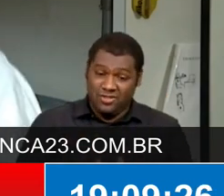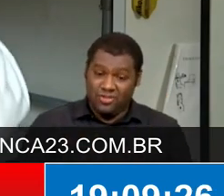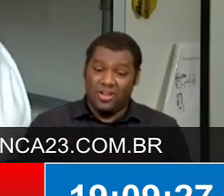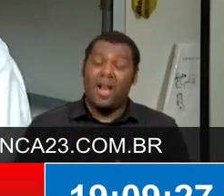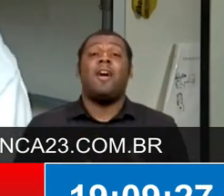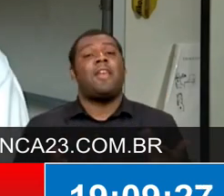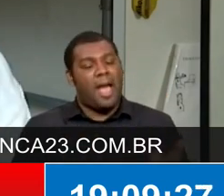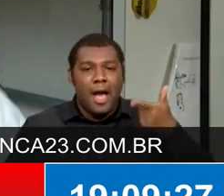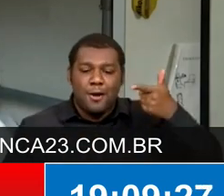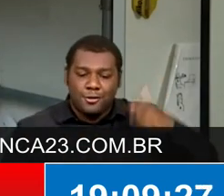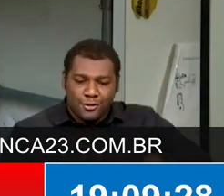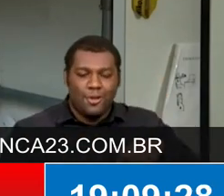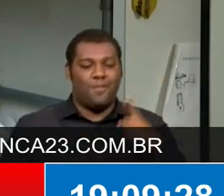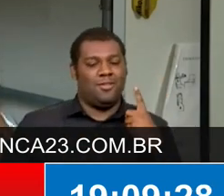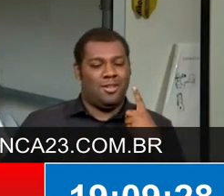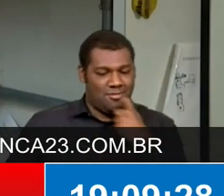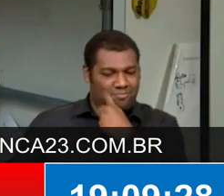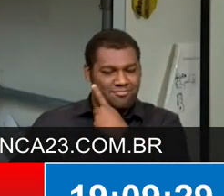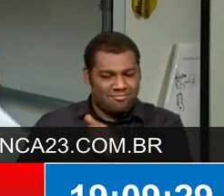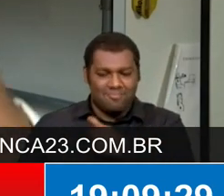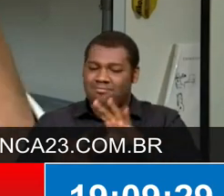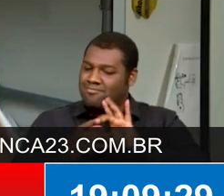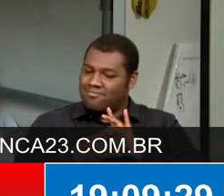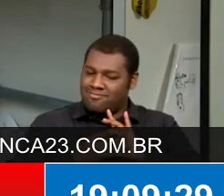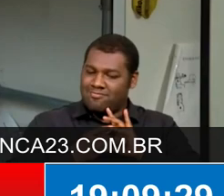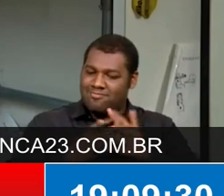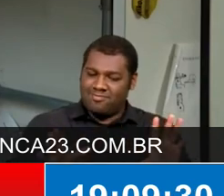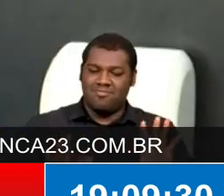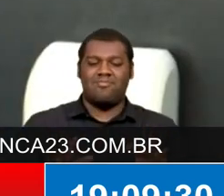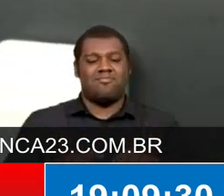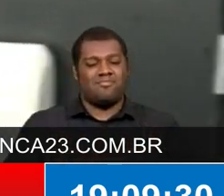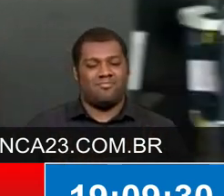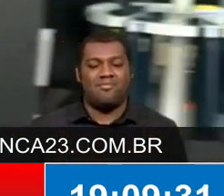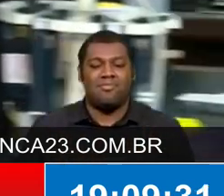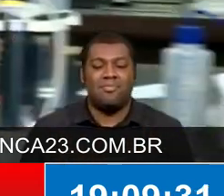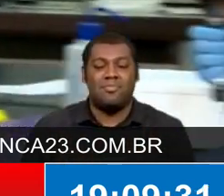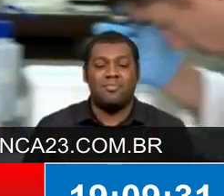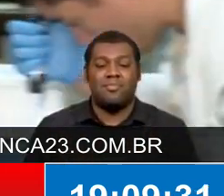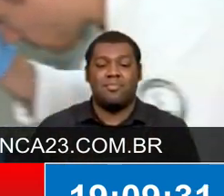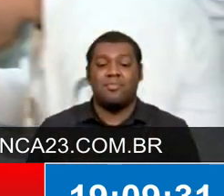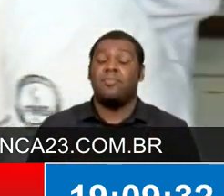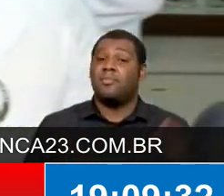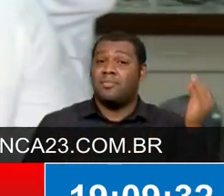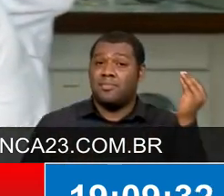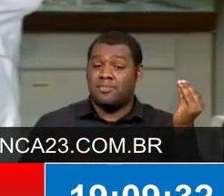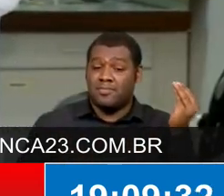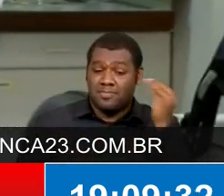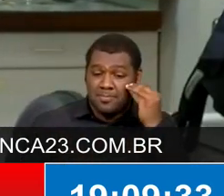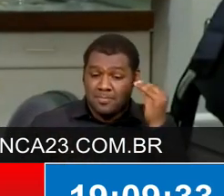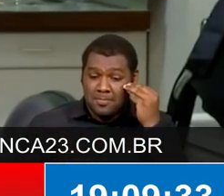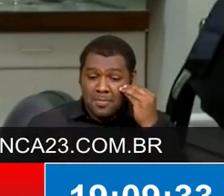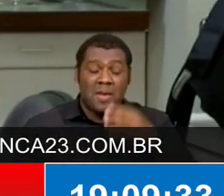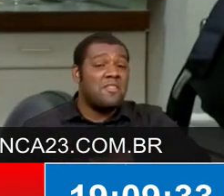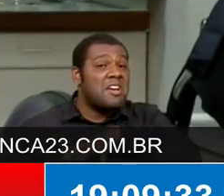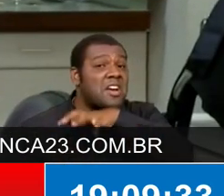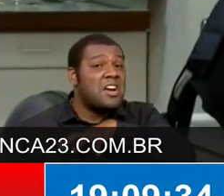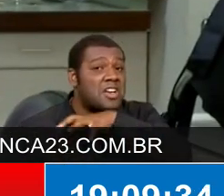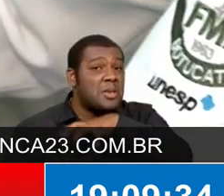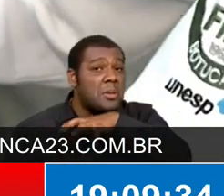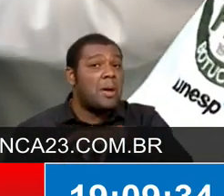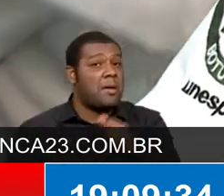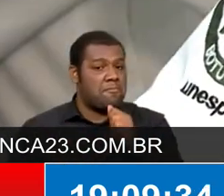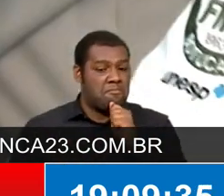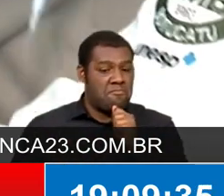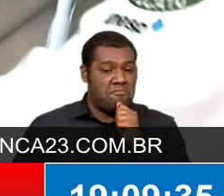Pfizer, ou que tomou da Janssen, ou que tomou da Moderna, enfim. A testagem ainda é feita em animais e não há previsão